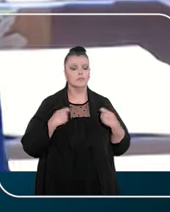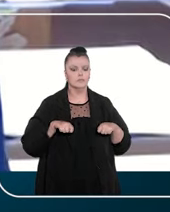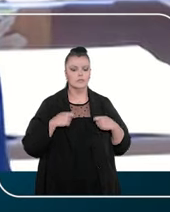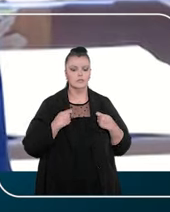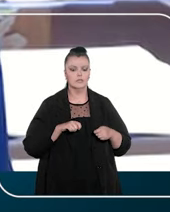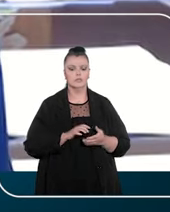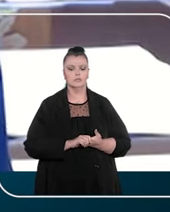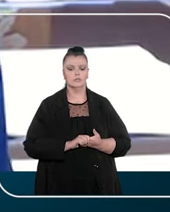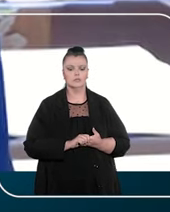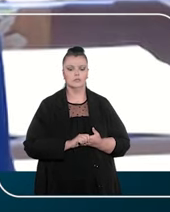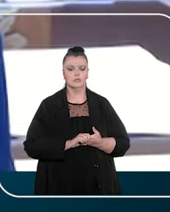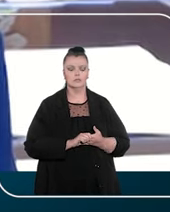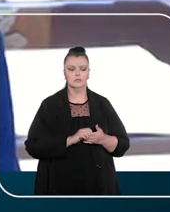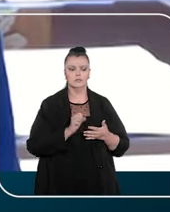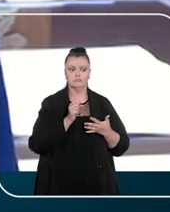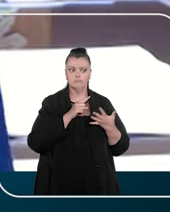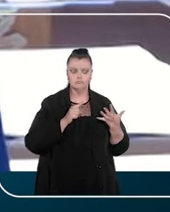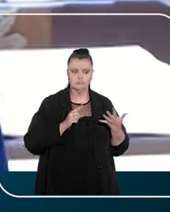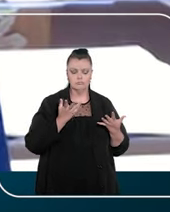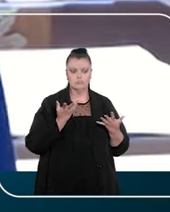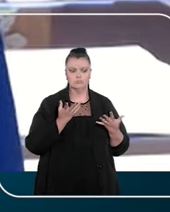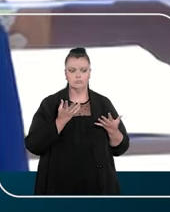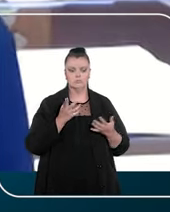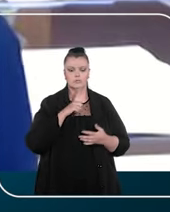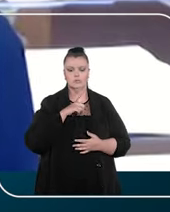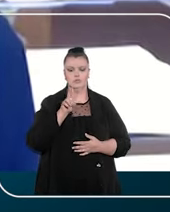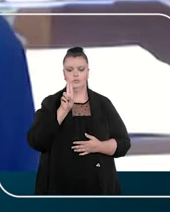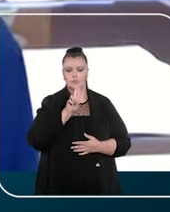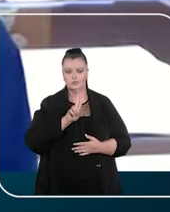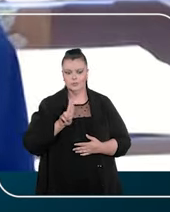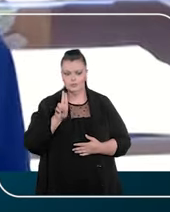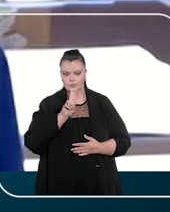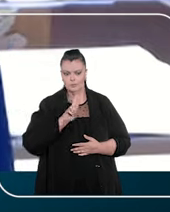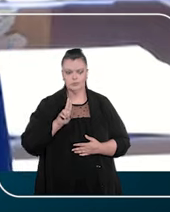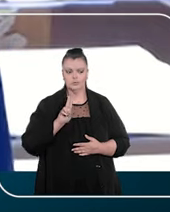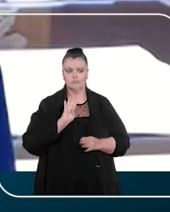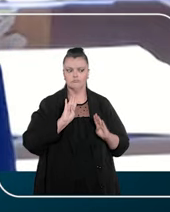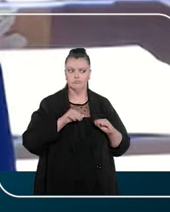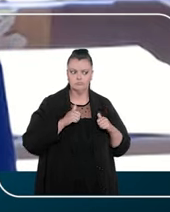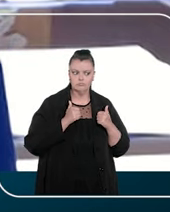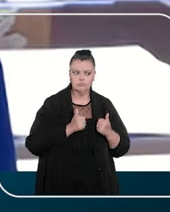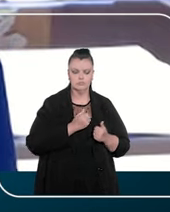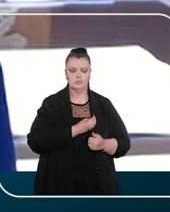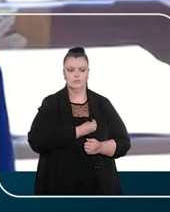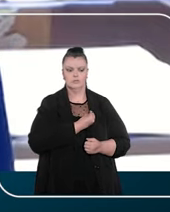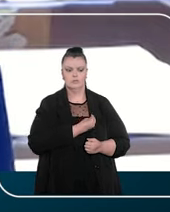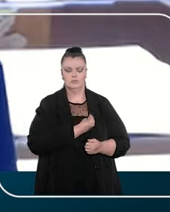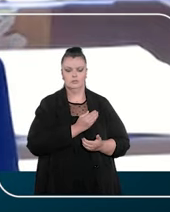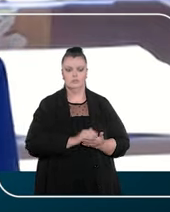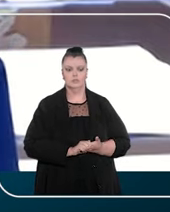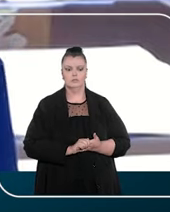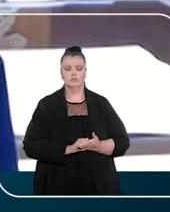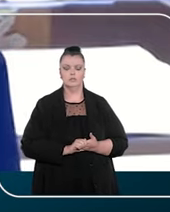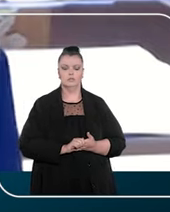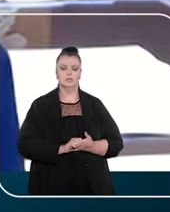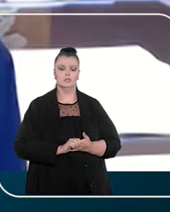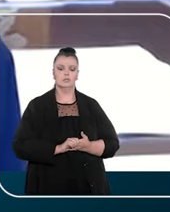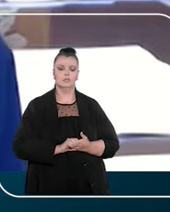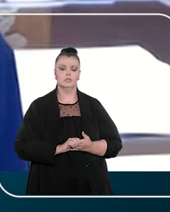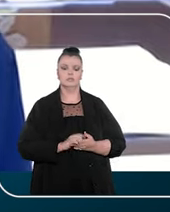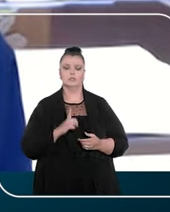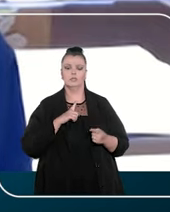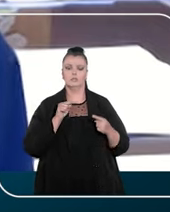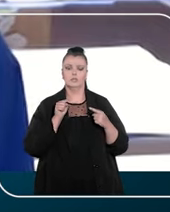capital, nós precisamos de dinheiro para todo mundo poder usufruir desse bem-estar. Não é mais que isso. Esse bem-estar é